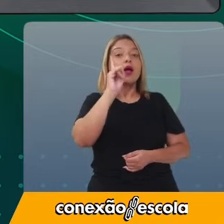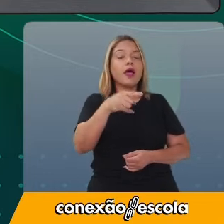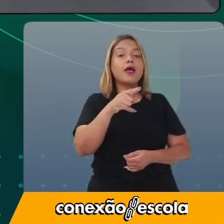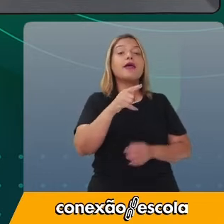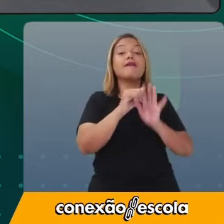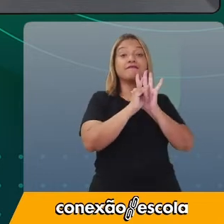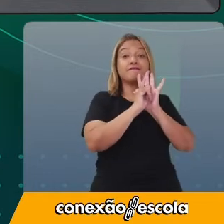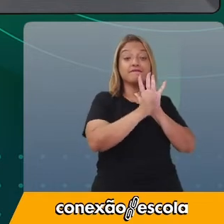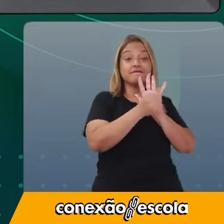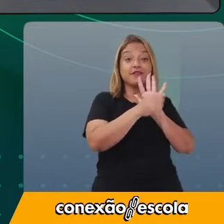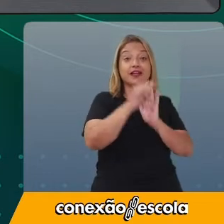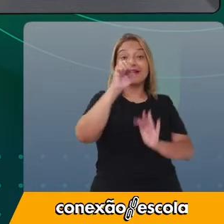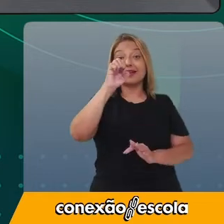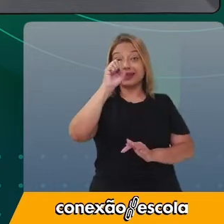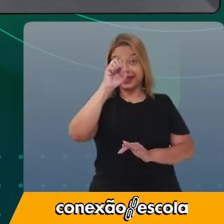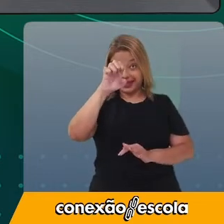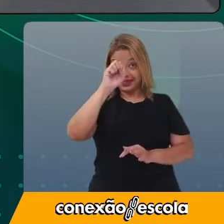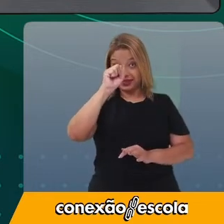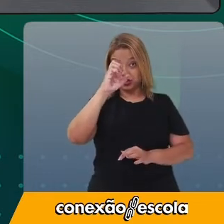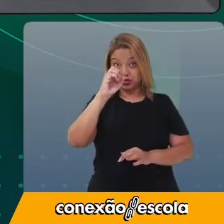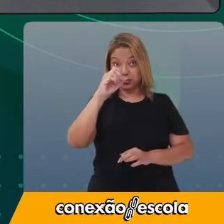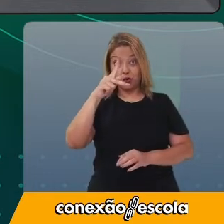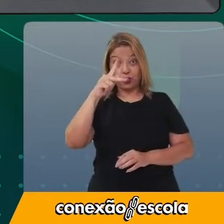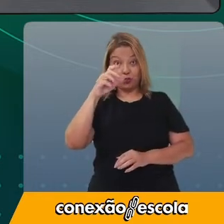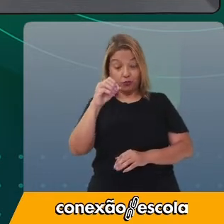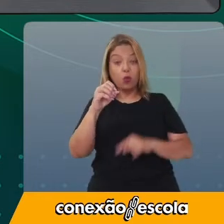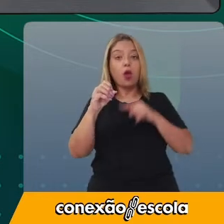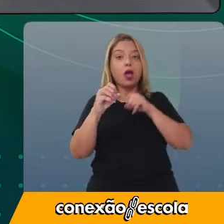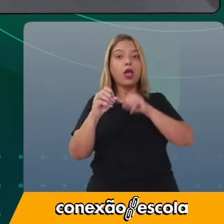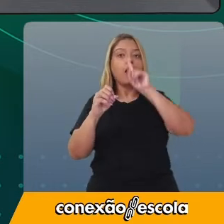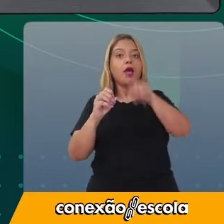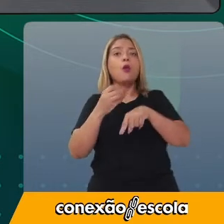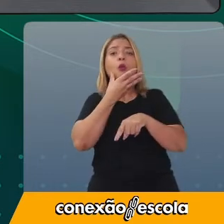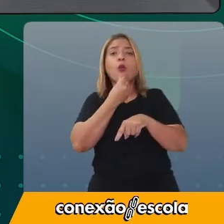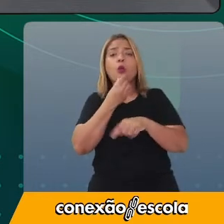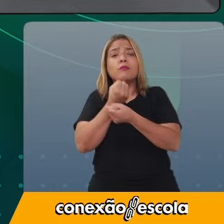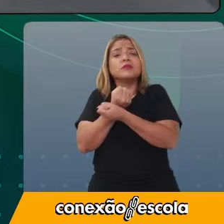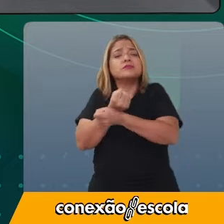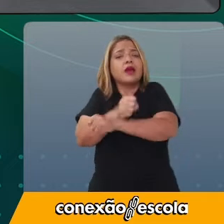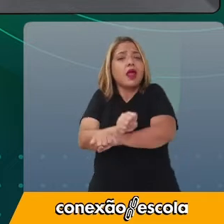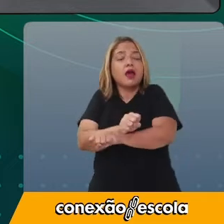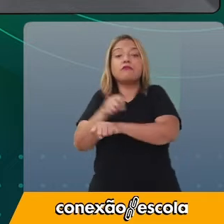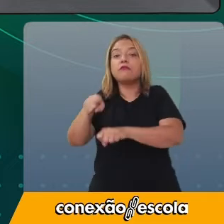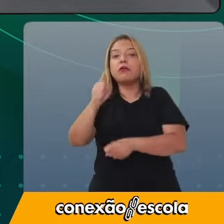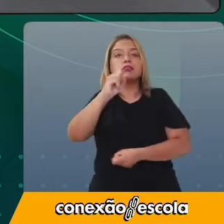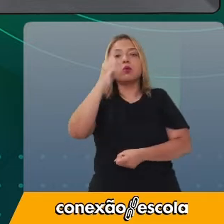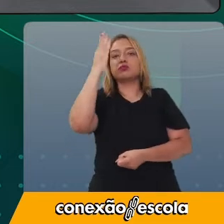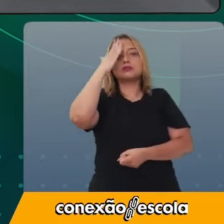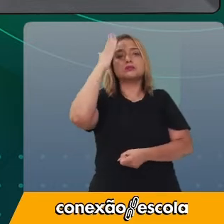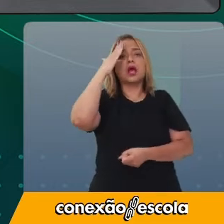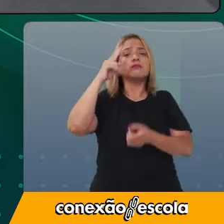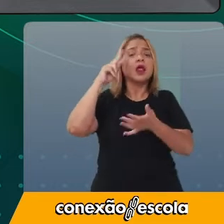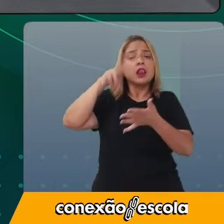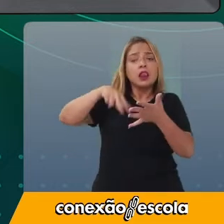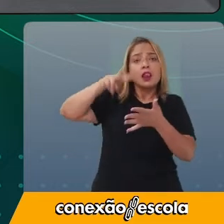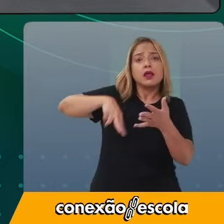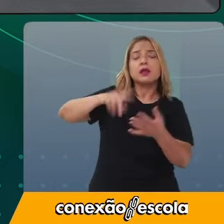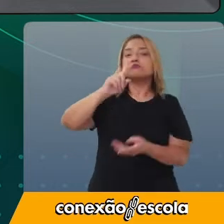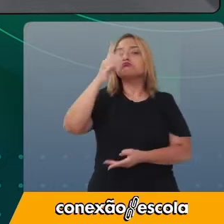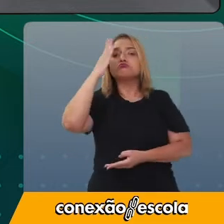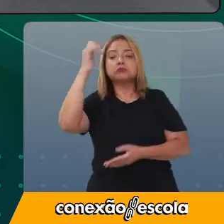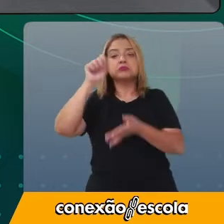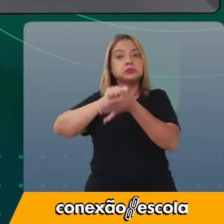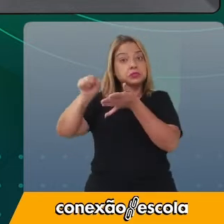fábulas de Esopo. Esopo foi um escravo, analfabeto, ele não sabia nem ler e nem